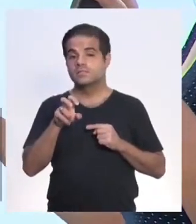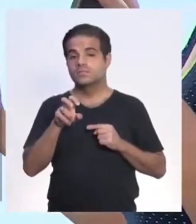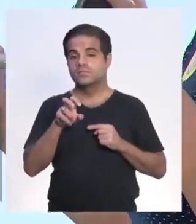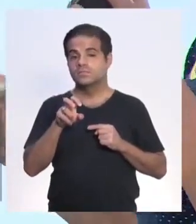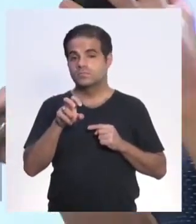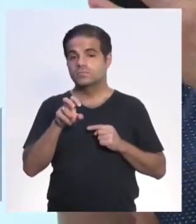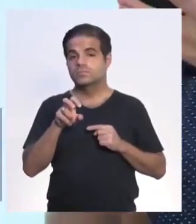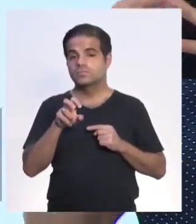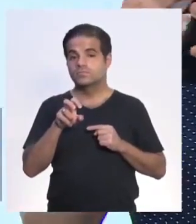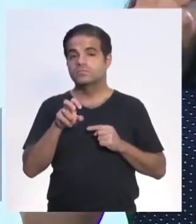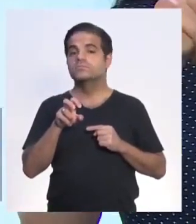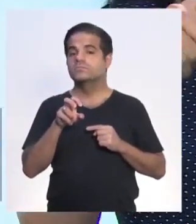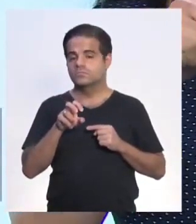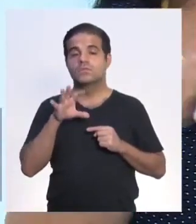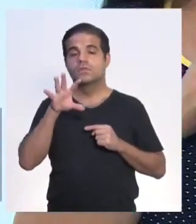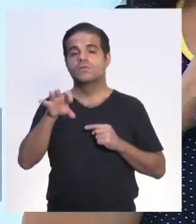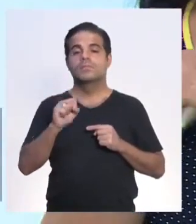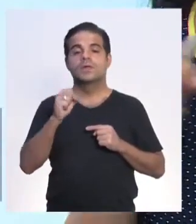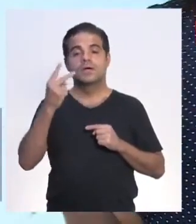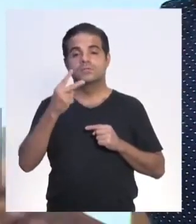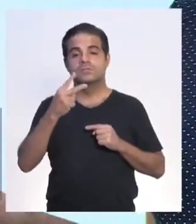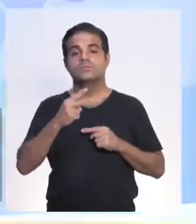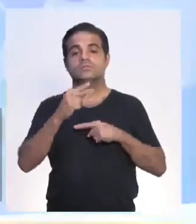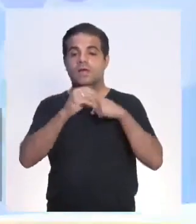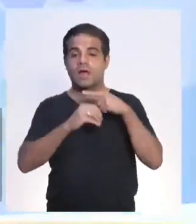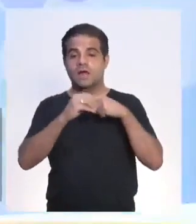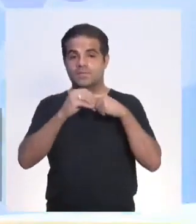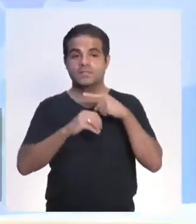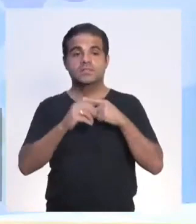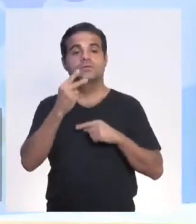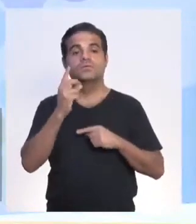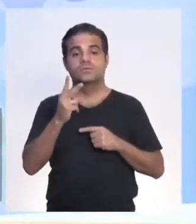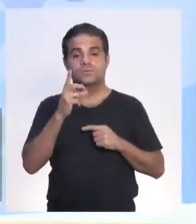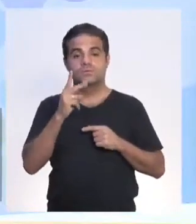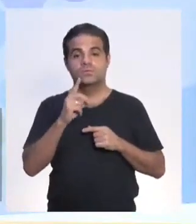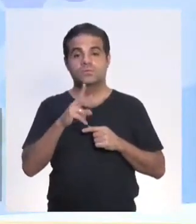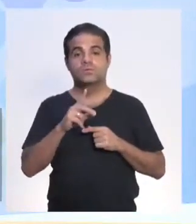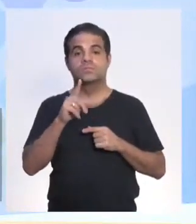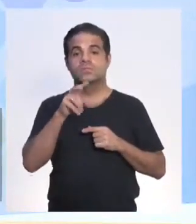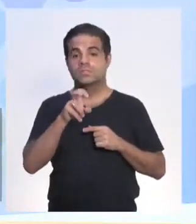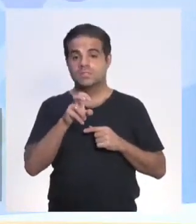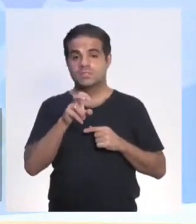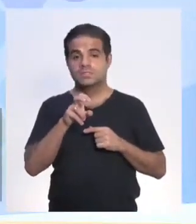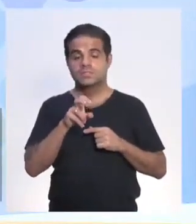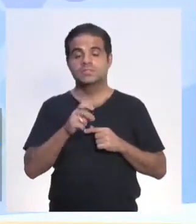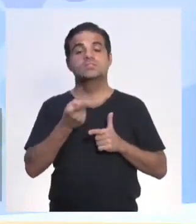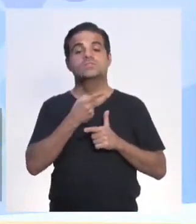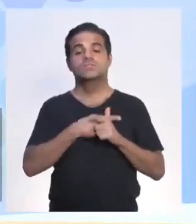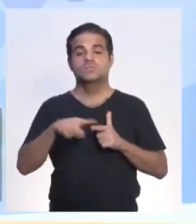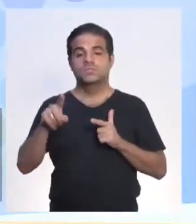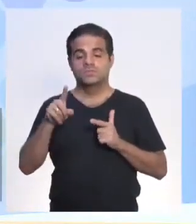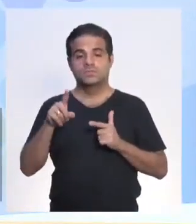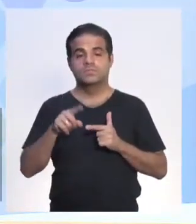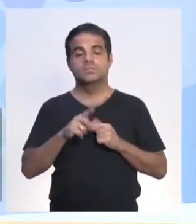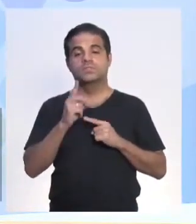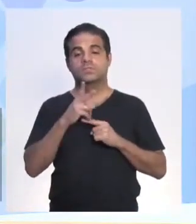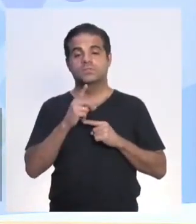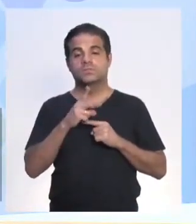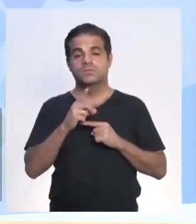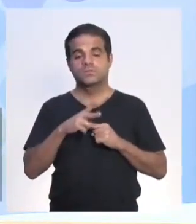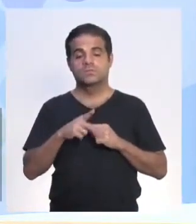0,75. Vou pegar a segunda fração. 12 quinzeavos. Vou dividir